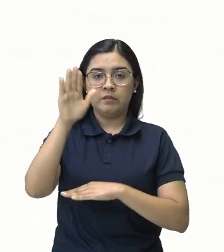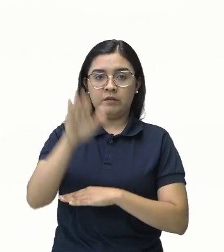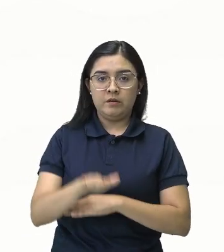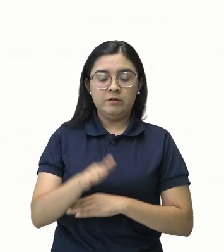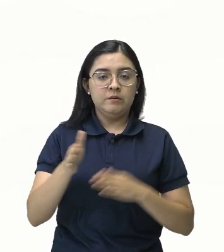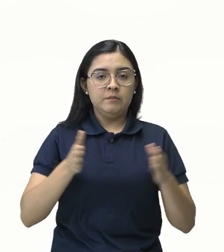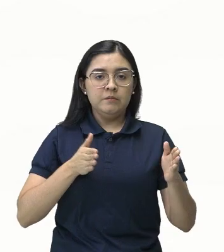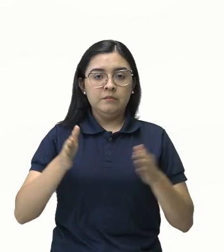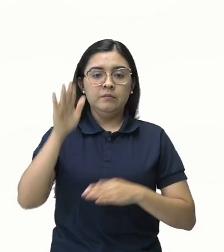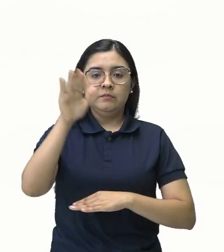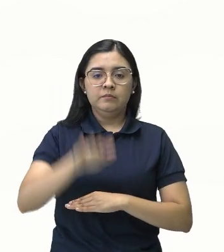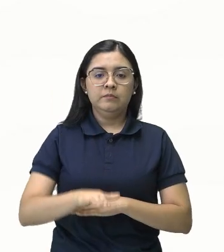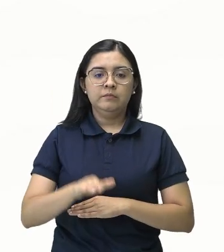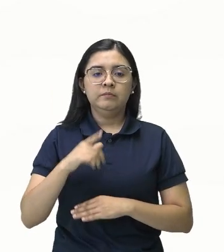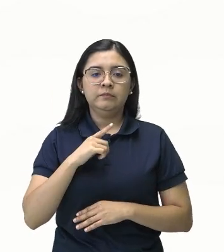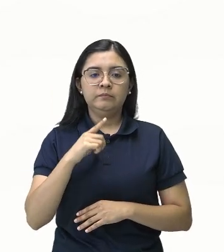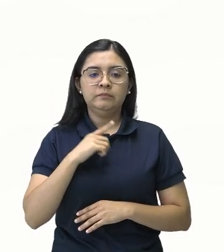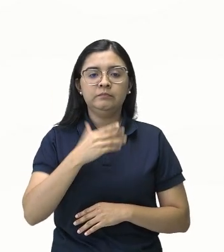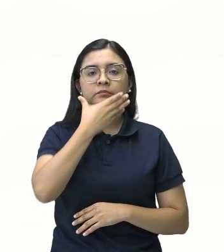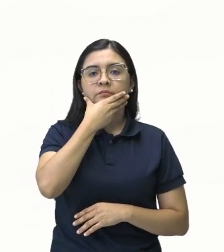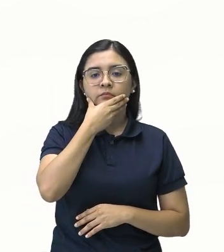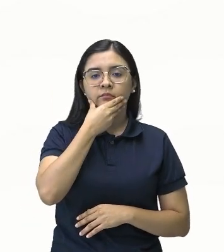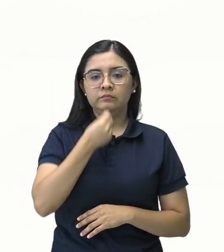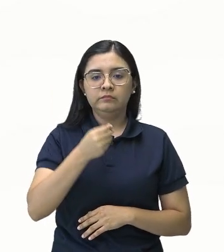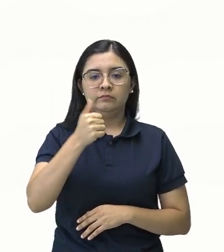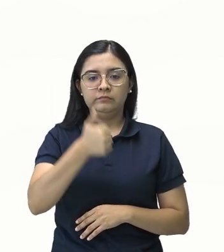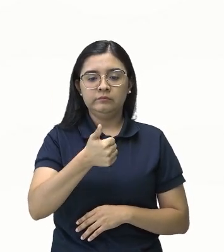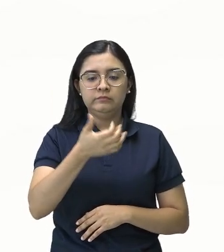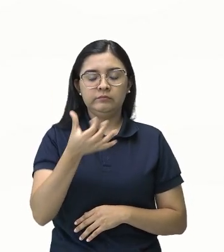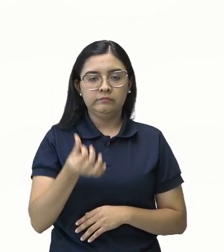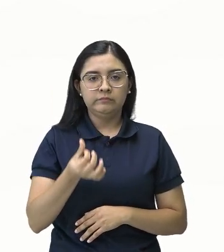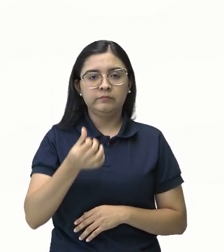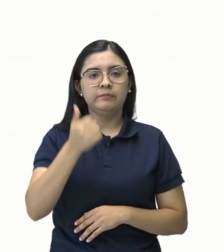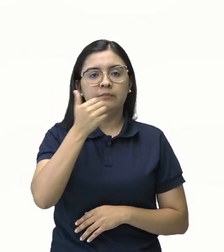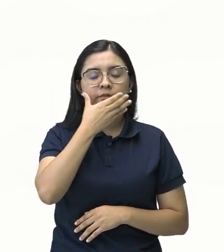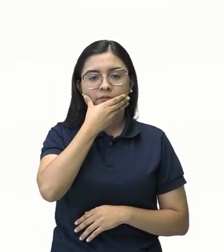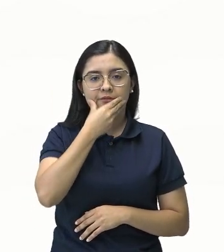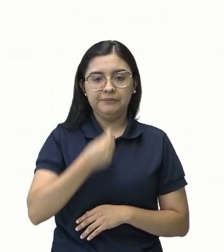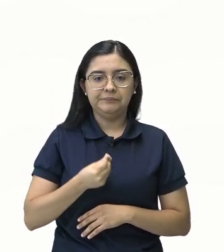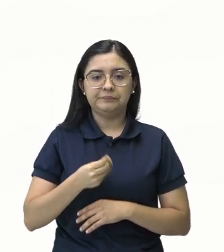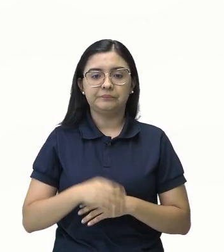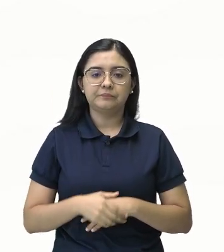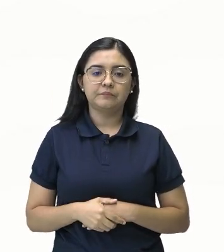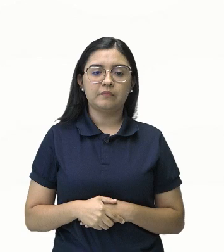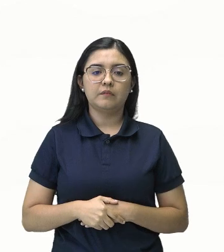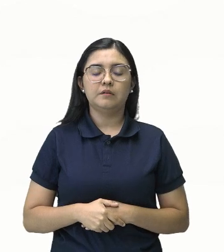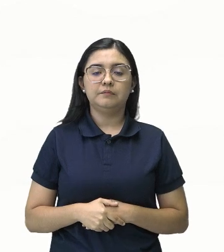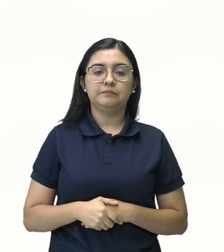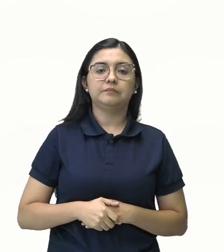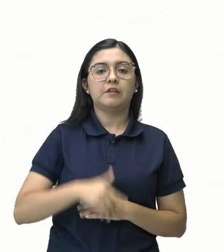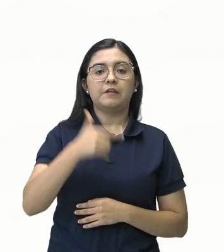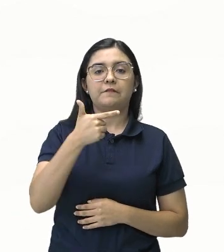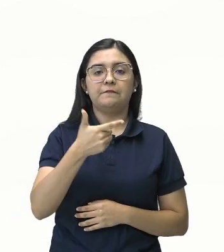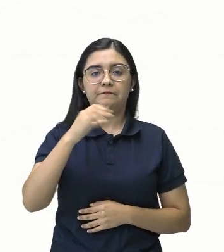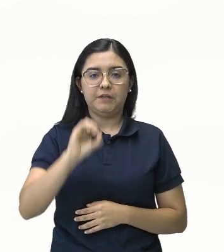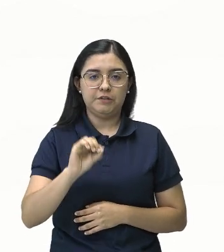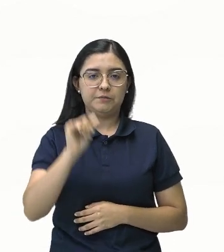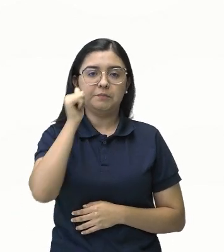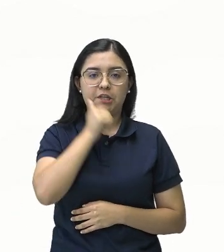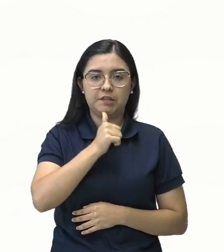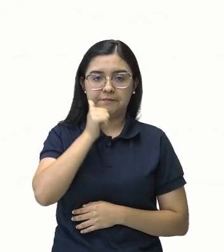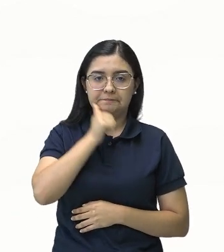Durante a tarde, nós temos 16 meninos e 20